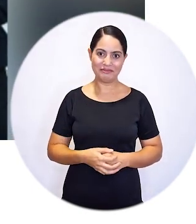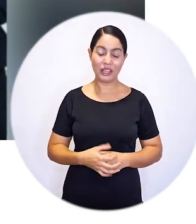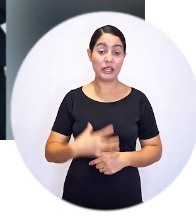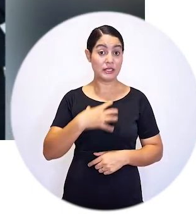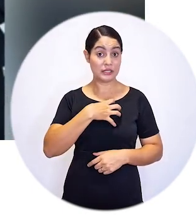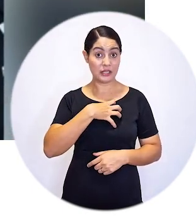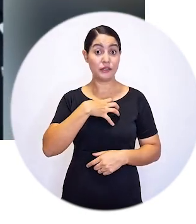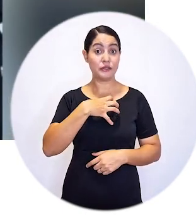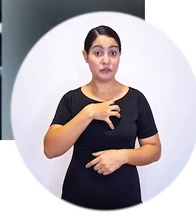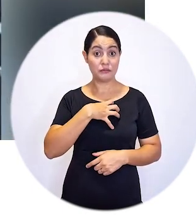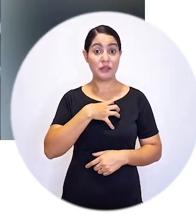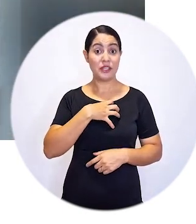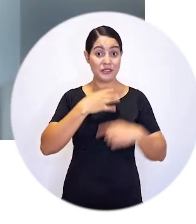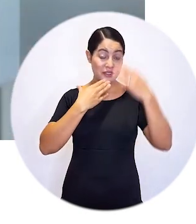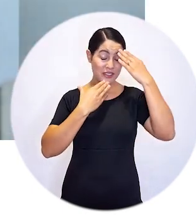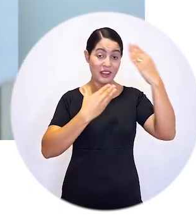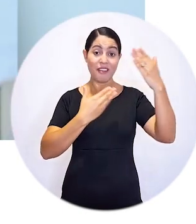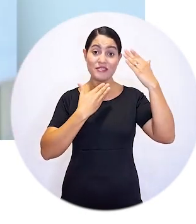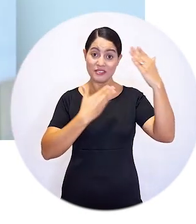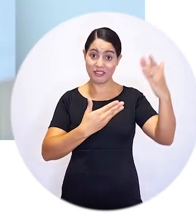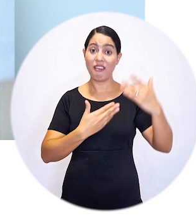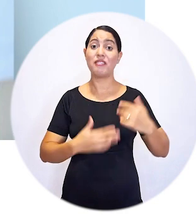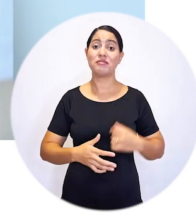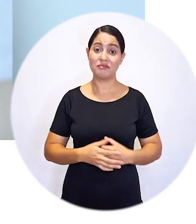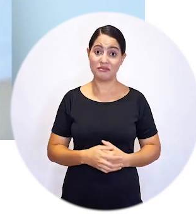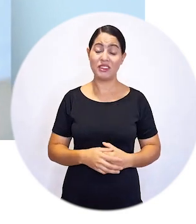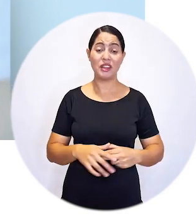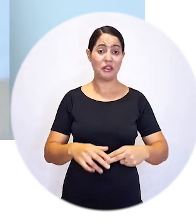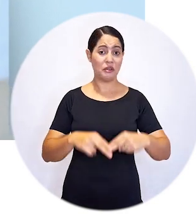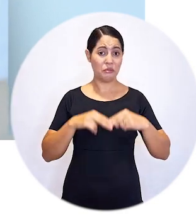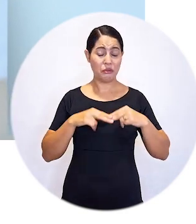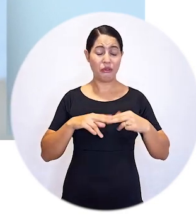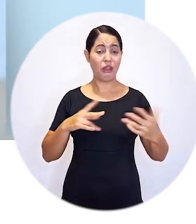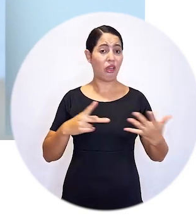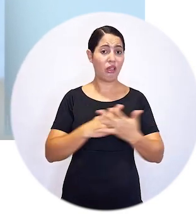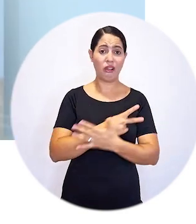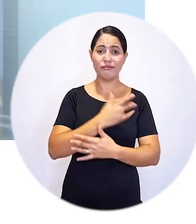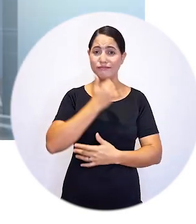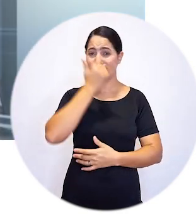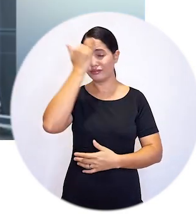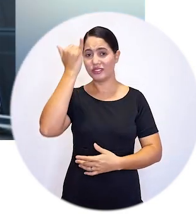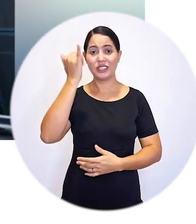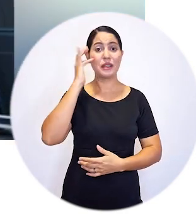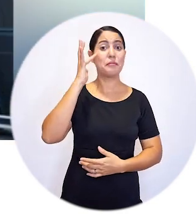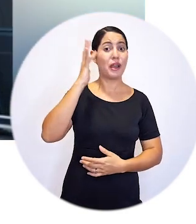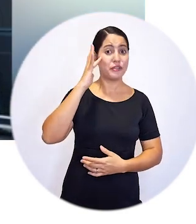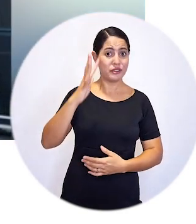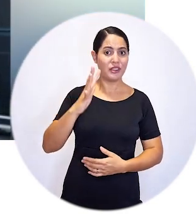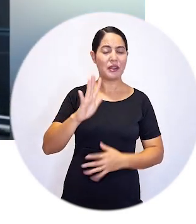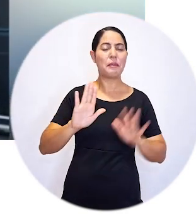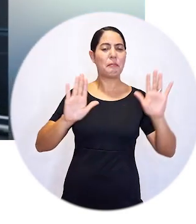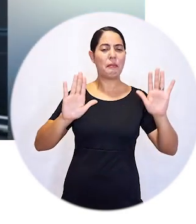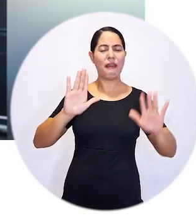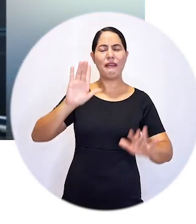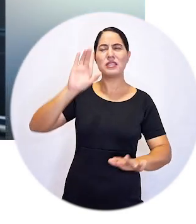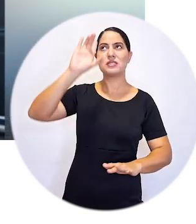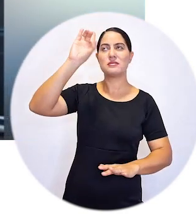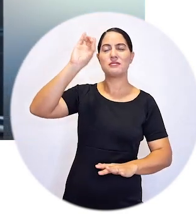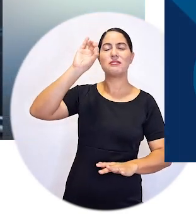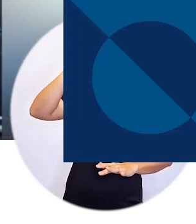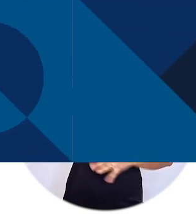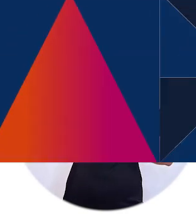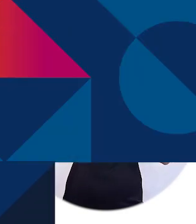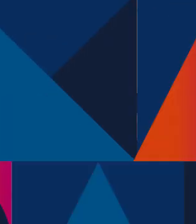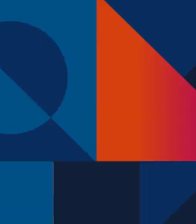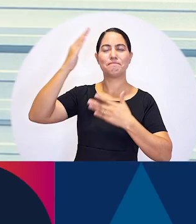ajudam e que a gente preza tanto, não é isso, Sandro? E nós temos aqui muito a agradecer, porque nós poderíamos ter tido aqui uma verdadeira